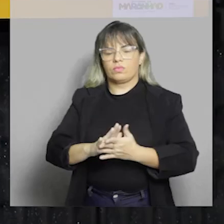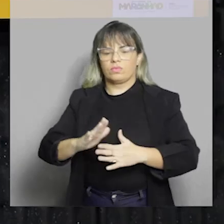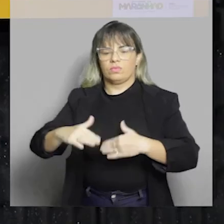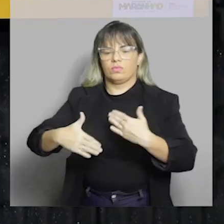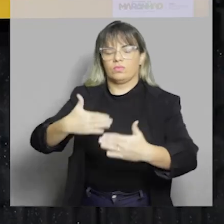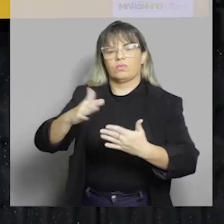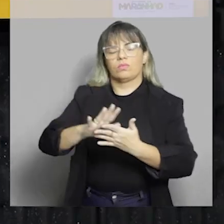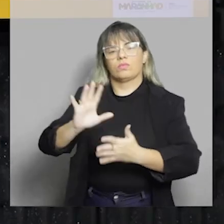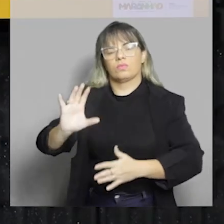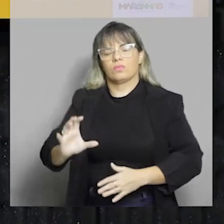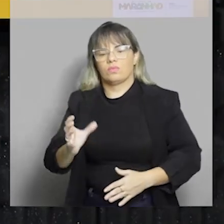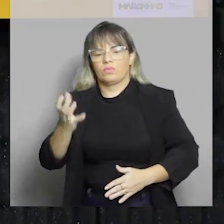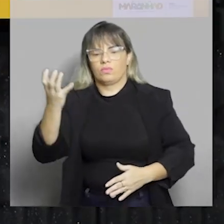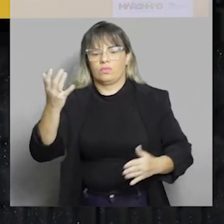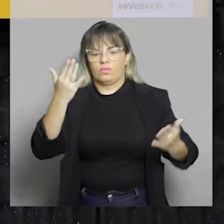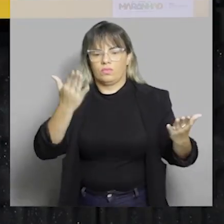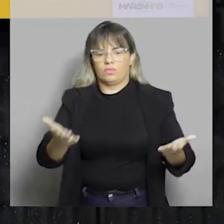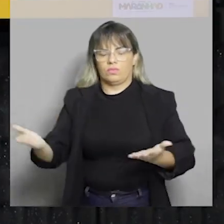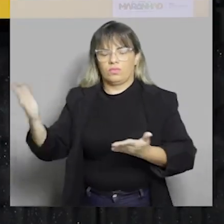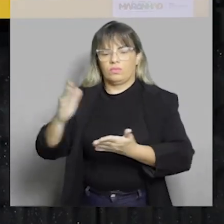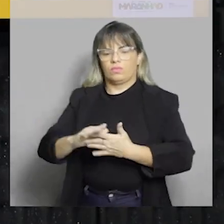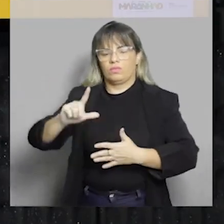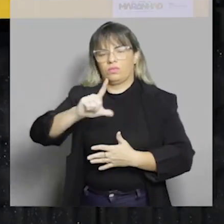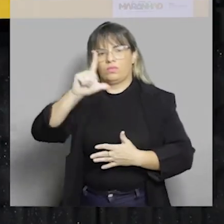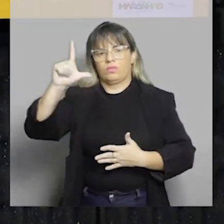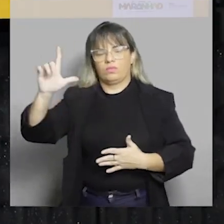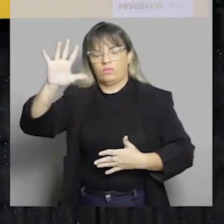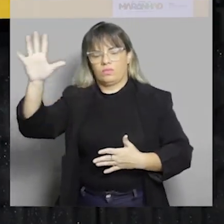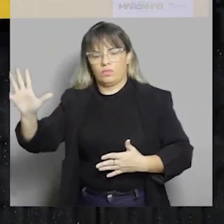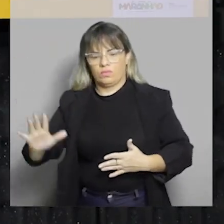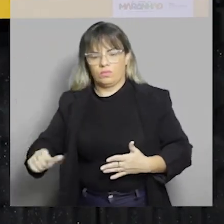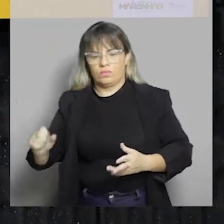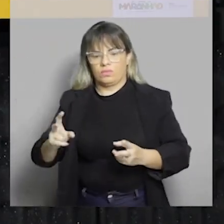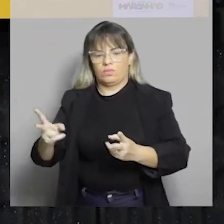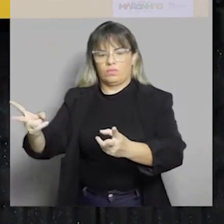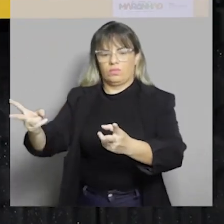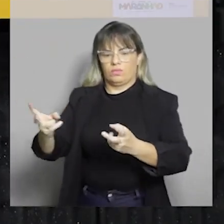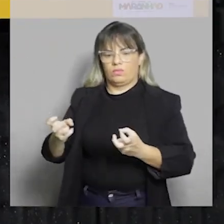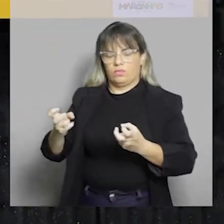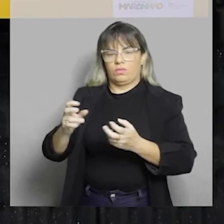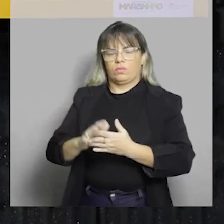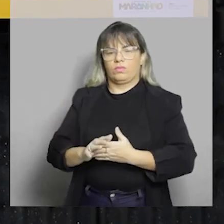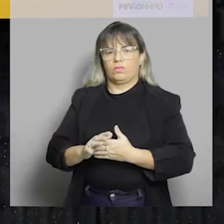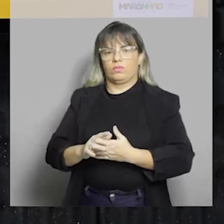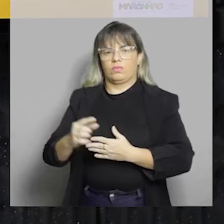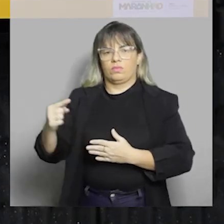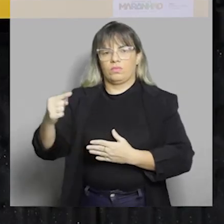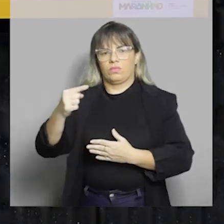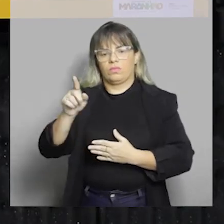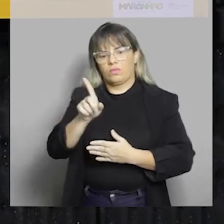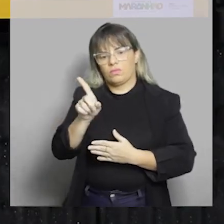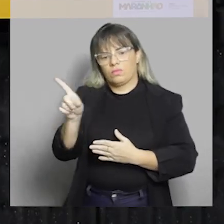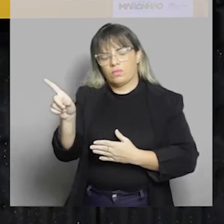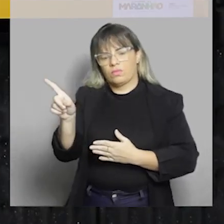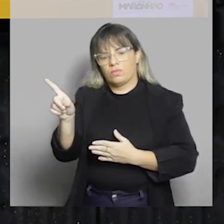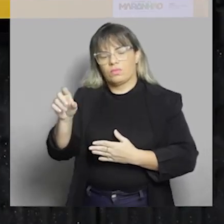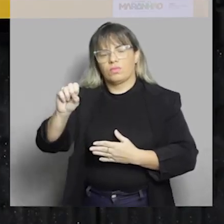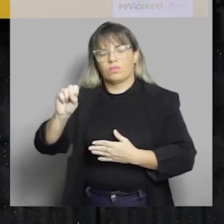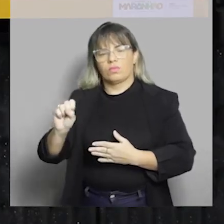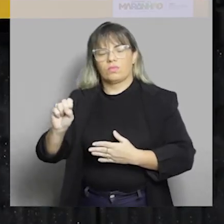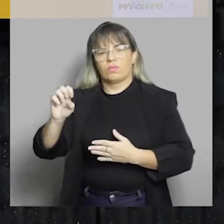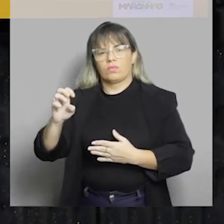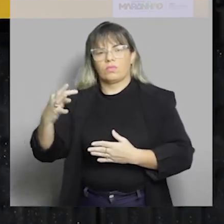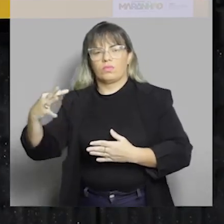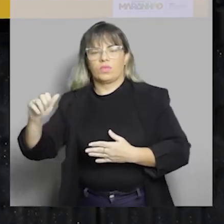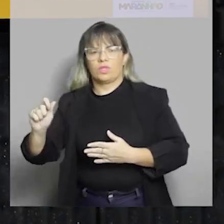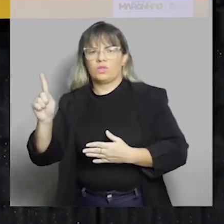vem ocorrendo aqui, ó, aqui está o chifre da África, e perceba que tem duas setinhas que eu vou já abordar contigo com maior propriedade. Isso não é um fenômeno